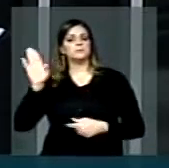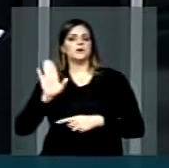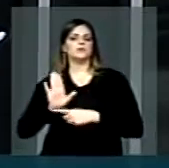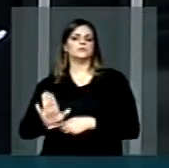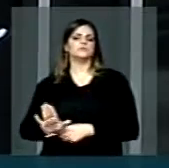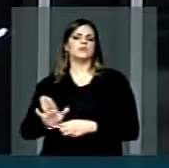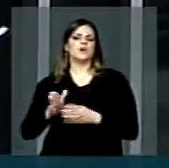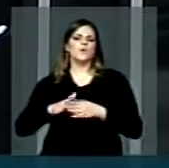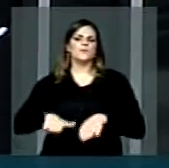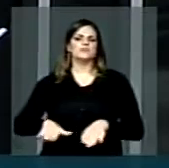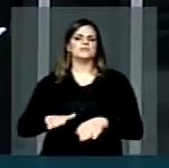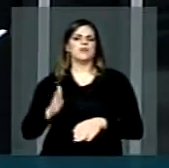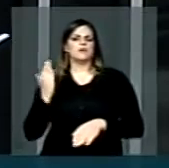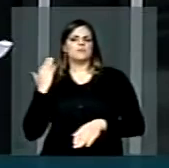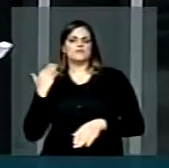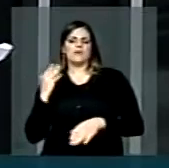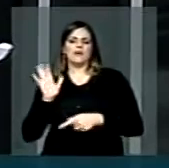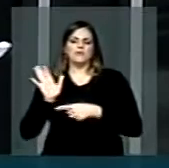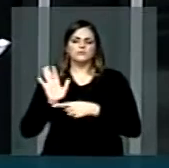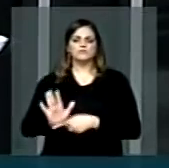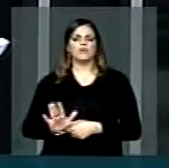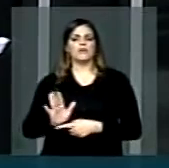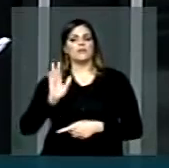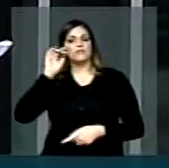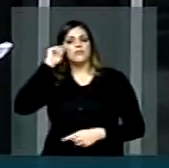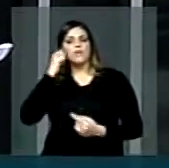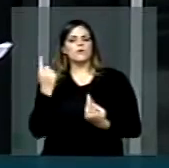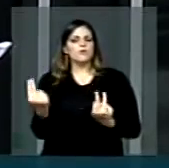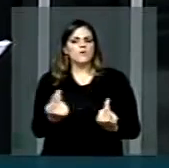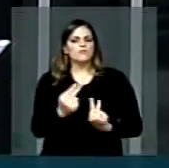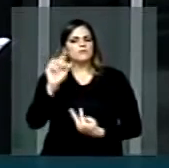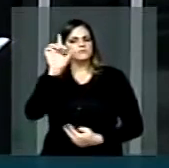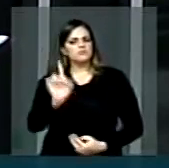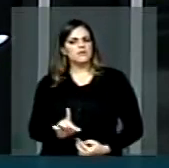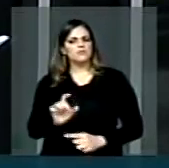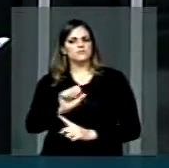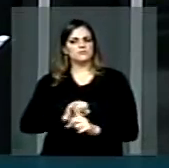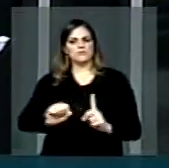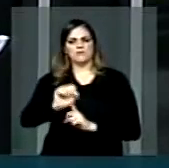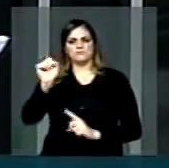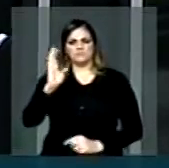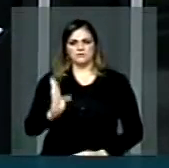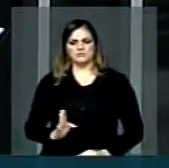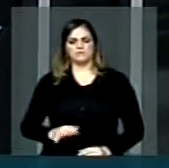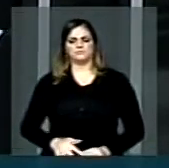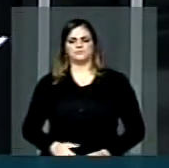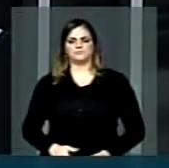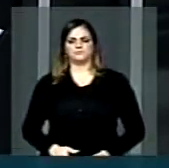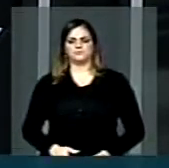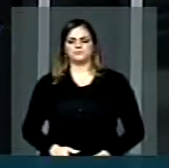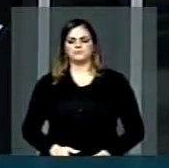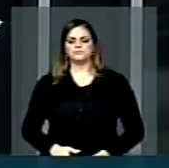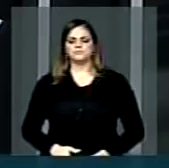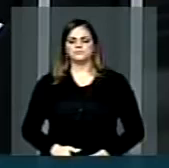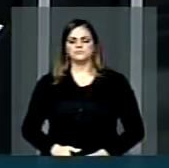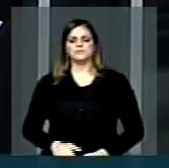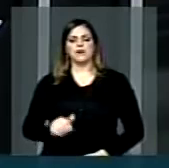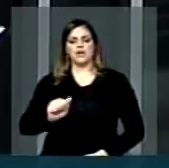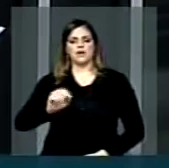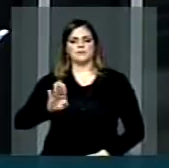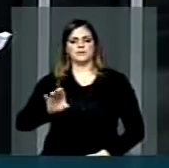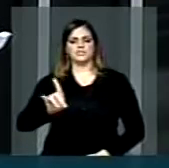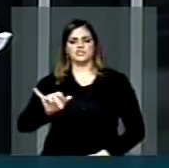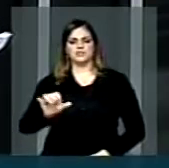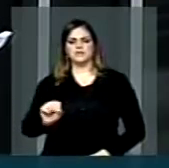ações compensatórias na busca de uma verdadeira igualdade para os negros na sociedade brasileira. Ao longo de sua trajetória parlamentar, Abdias